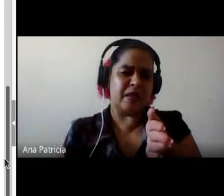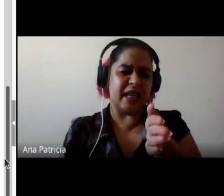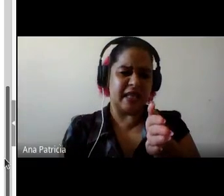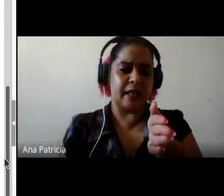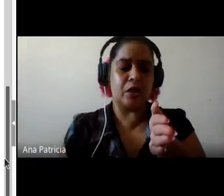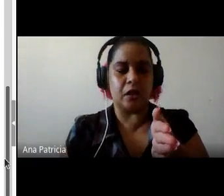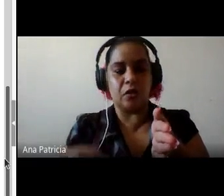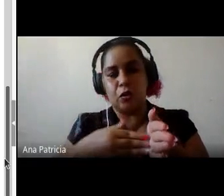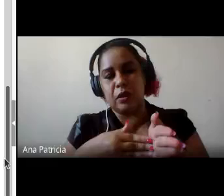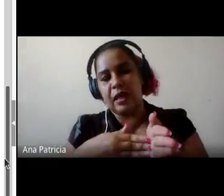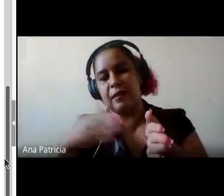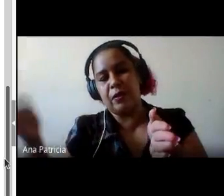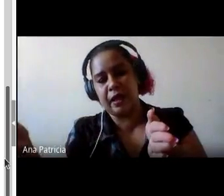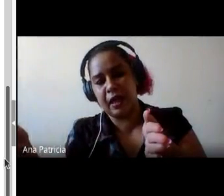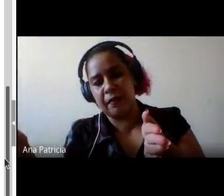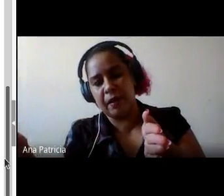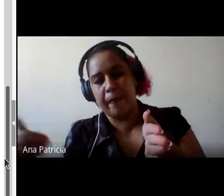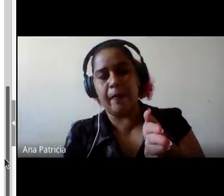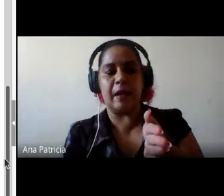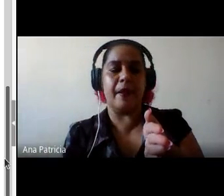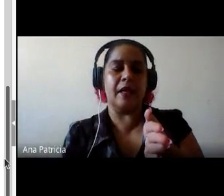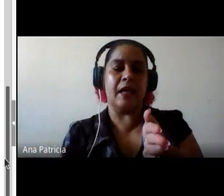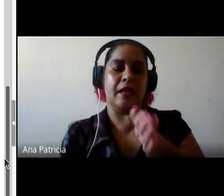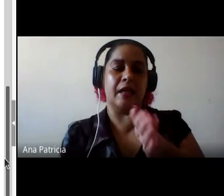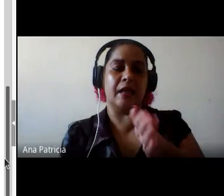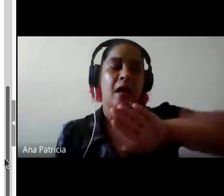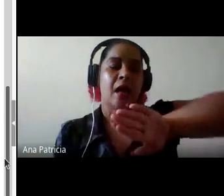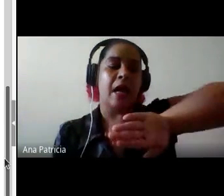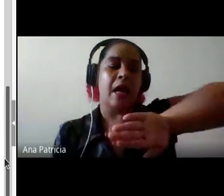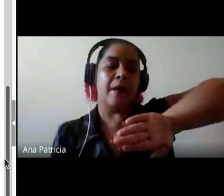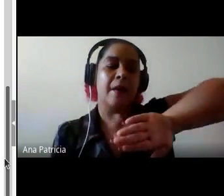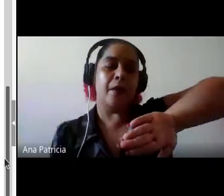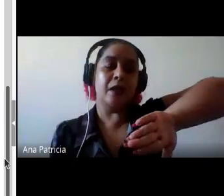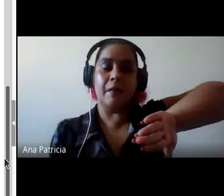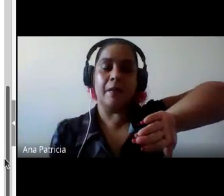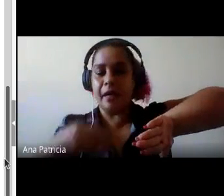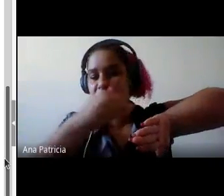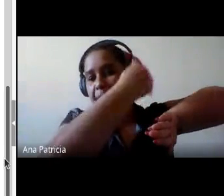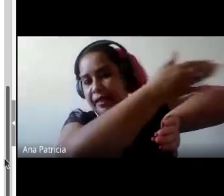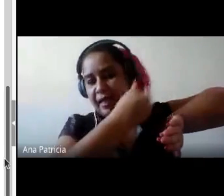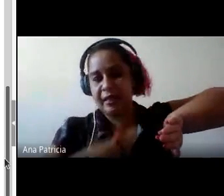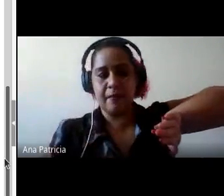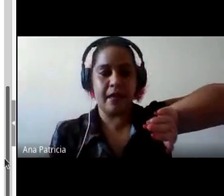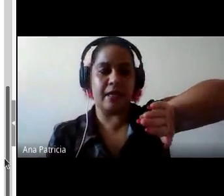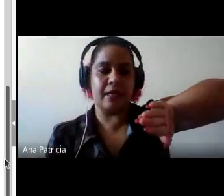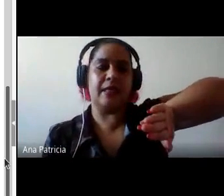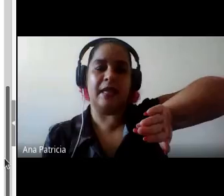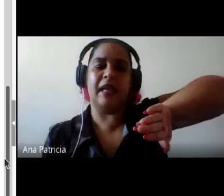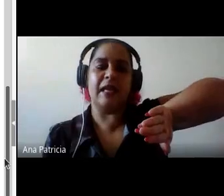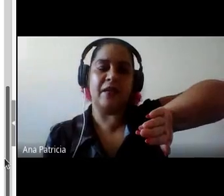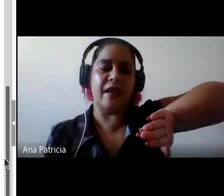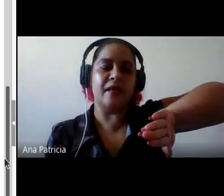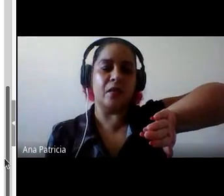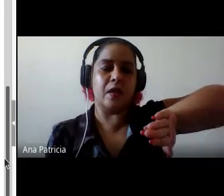mão esquerda, né, gente? Então, se eu estou usando a mão esquerda, minha palma está para a direita. Ela pode também estar para a esquerda também, assim.